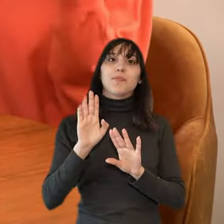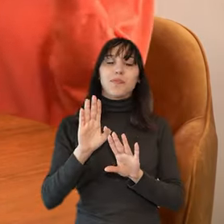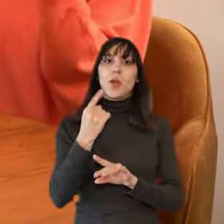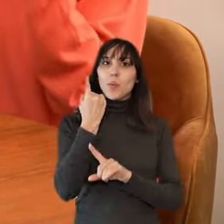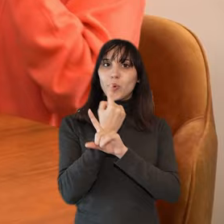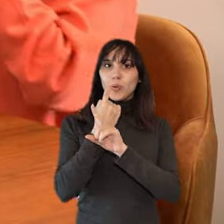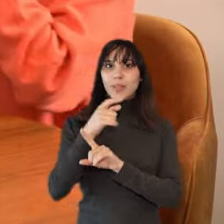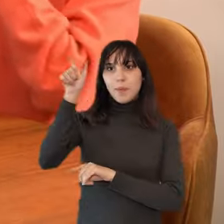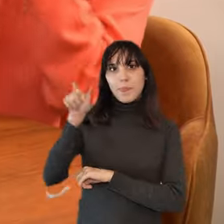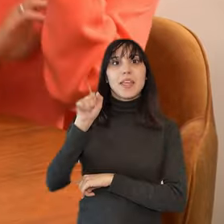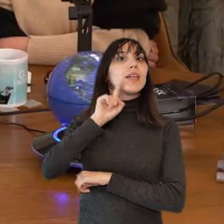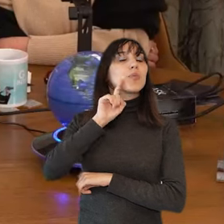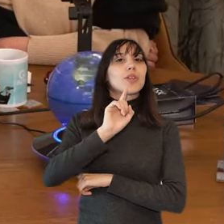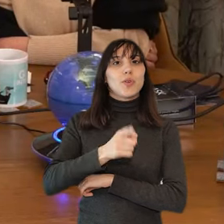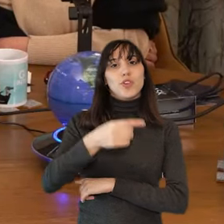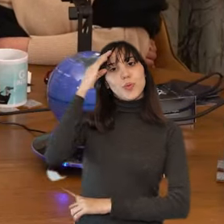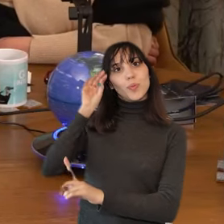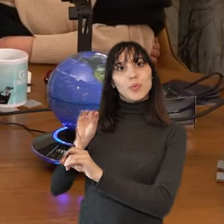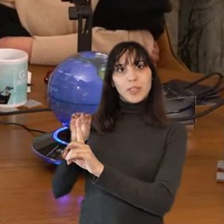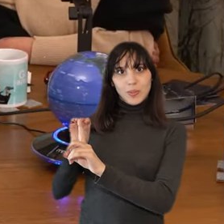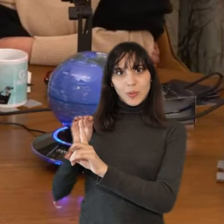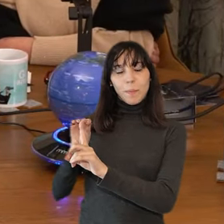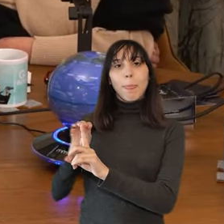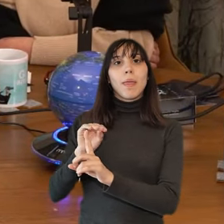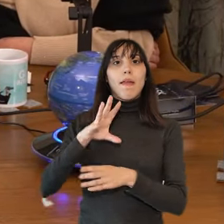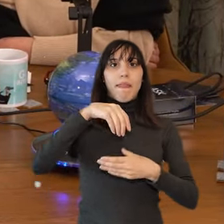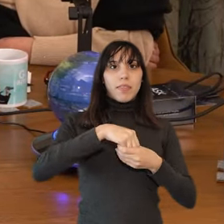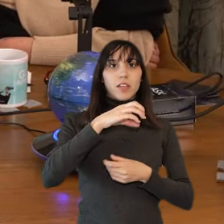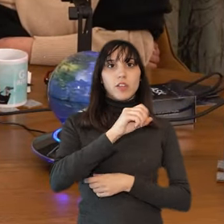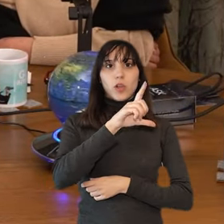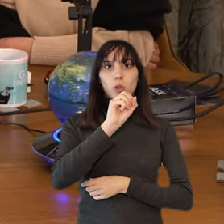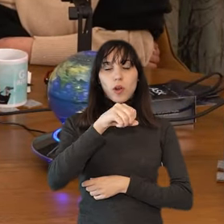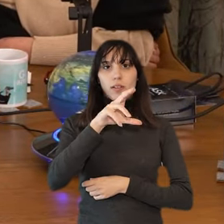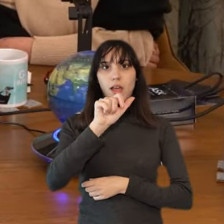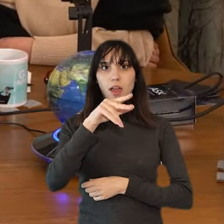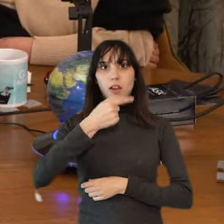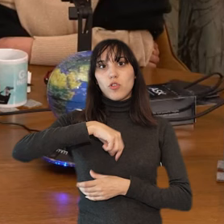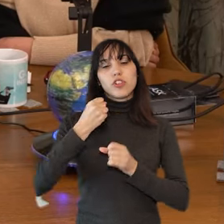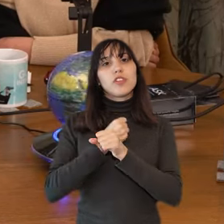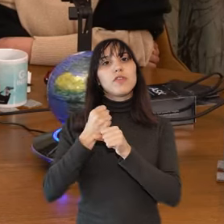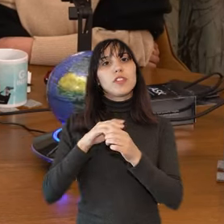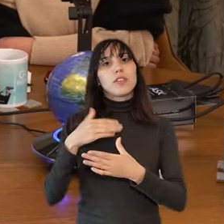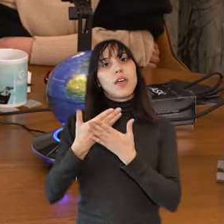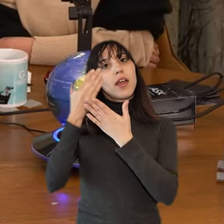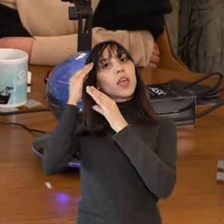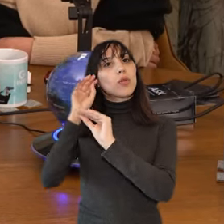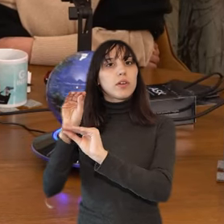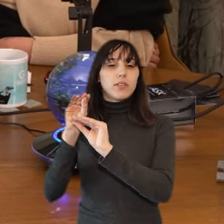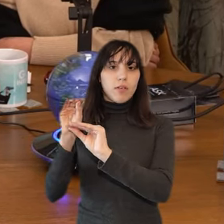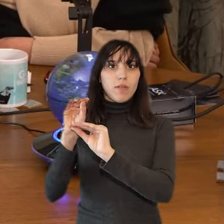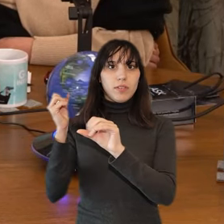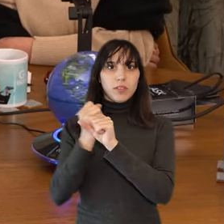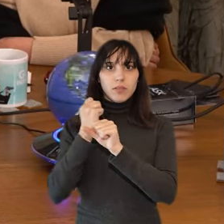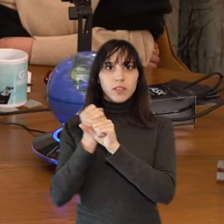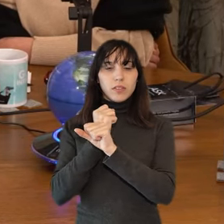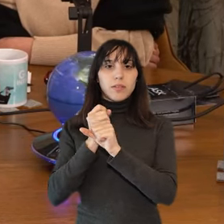uma figura muito importante que é o mentor portanto na clarao nós prestamos um serviço não é de educação e portanto H